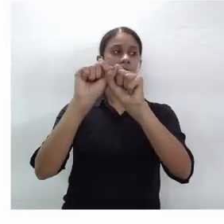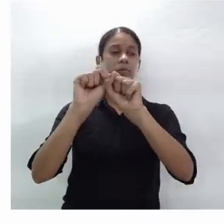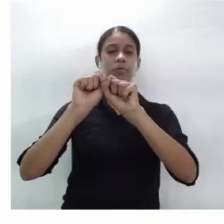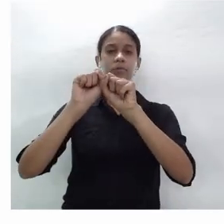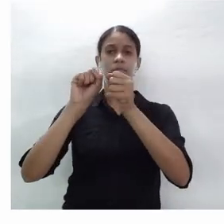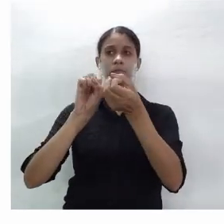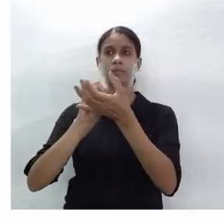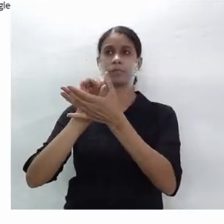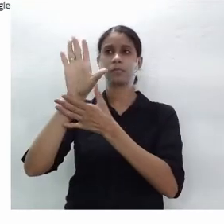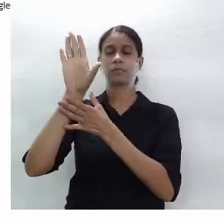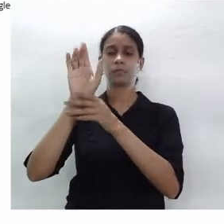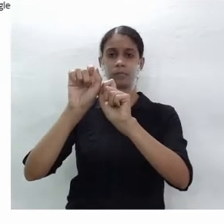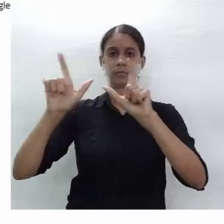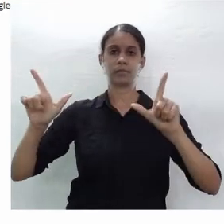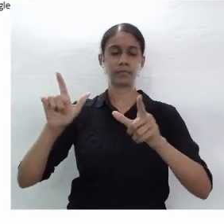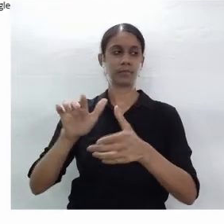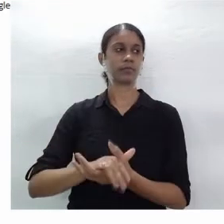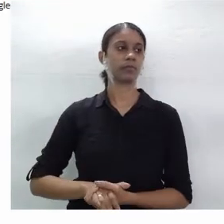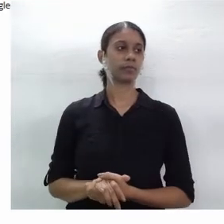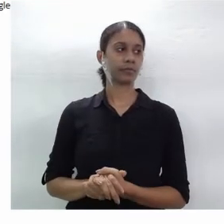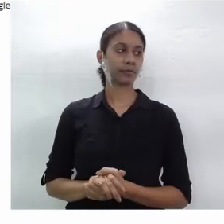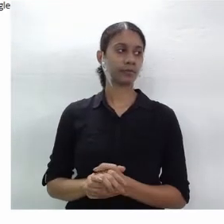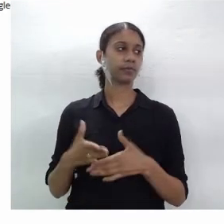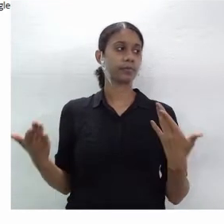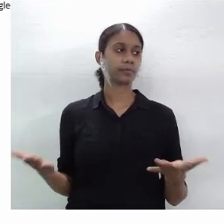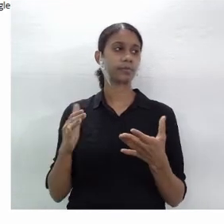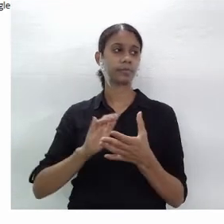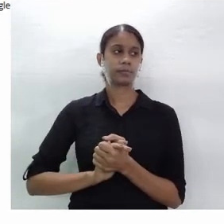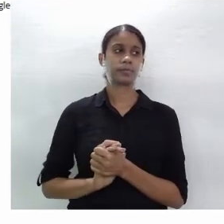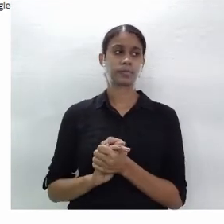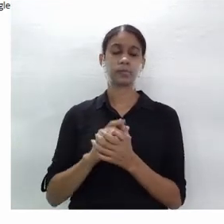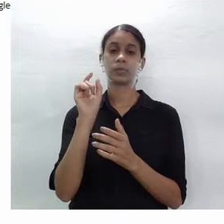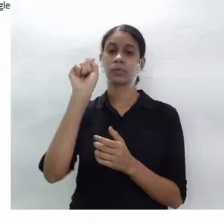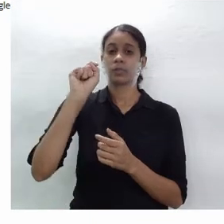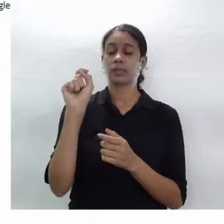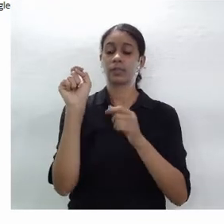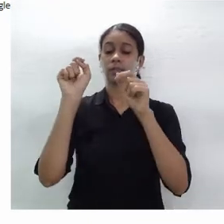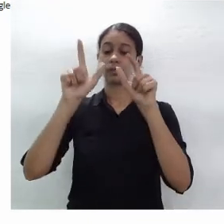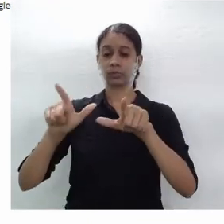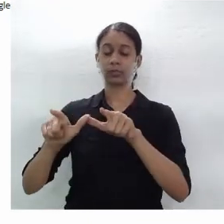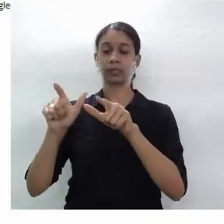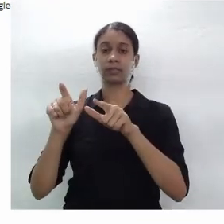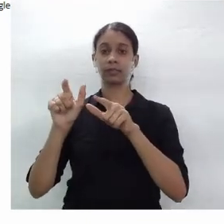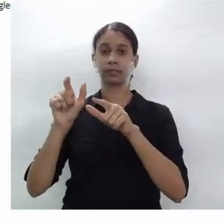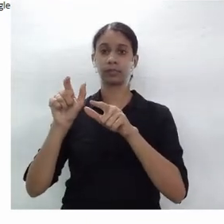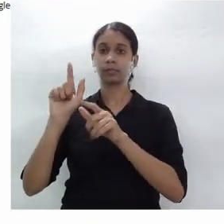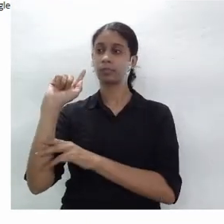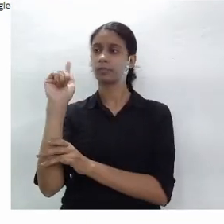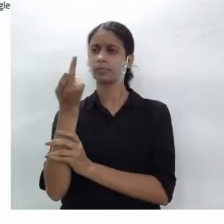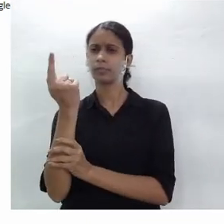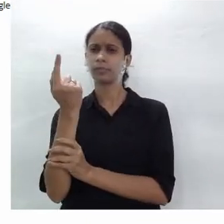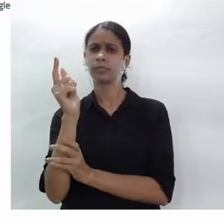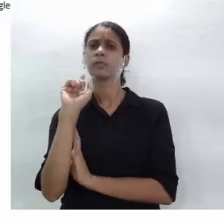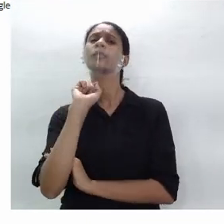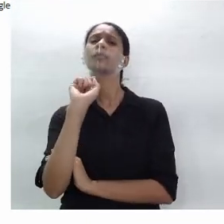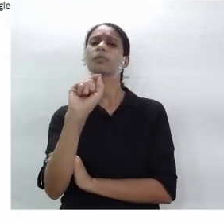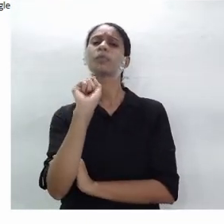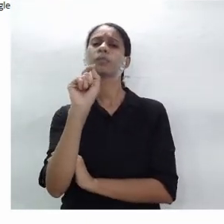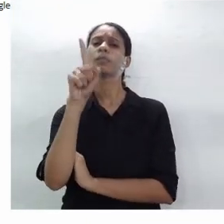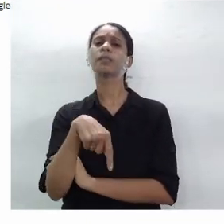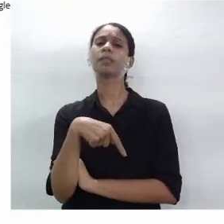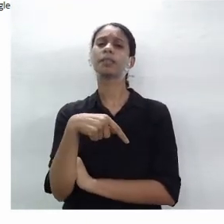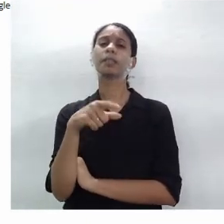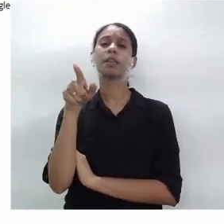Passa para o próximo slide, por favor. Então, o que é o espaço geográfico? O espaço geográfico é o palco